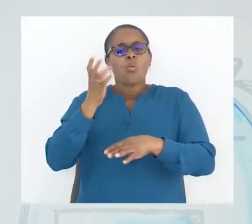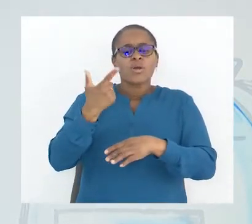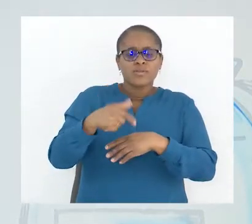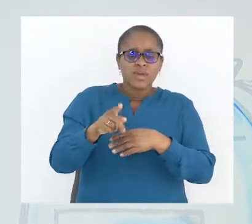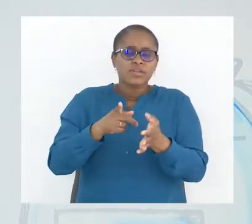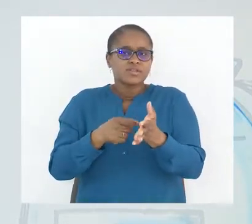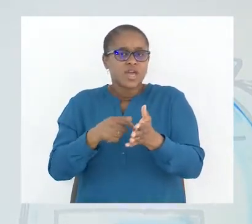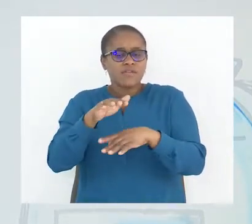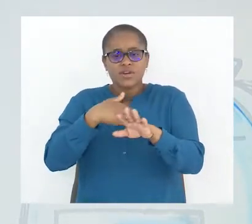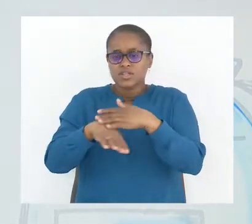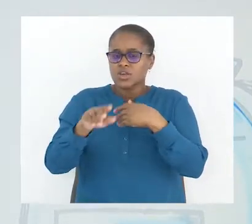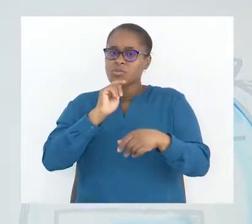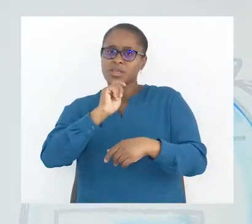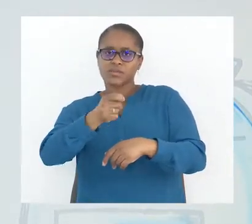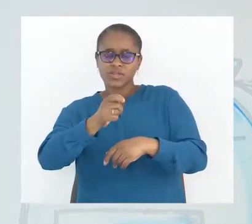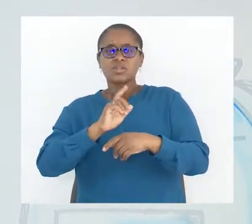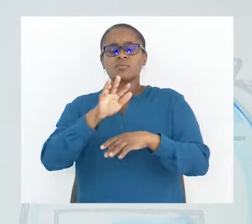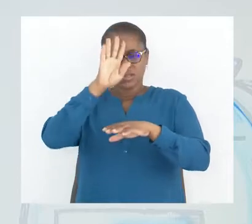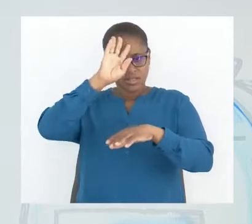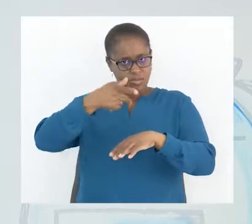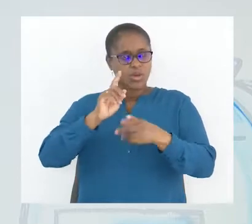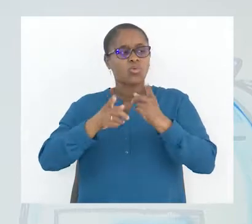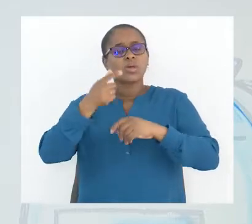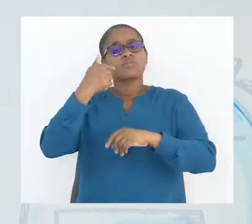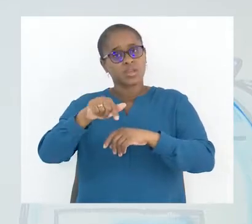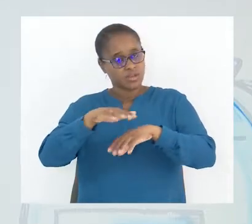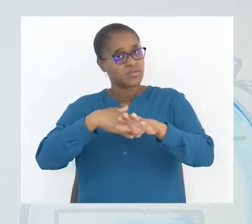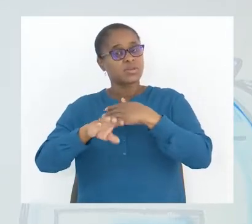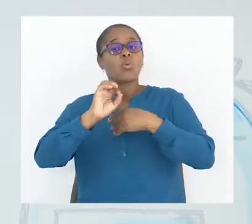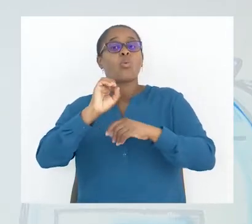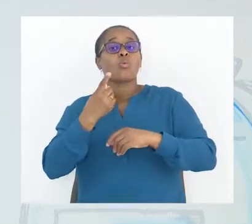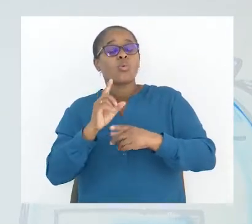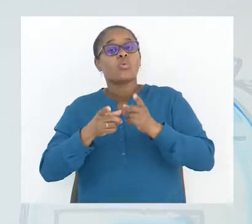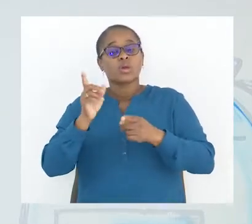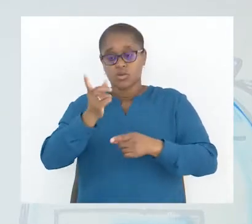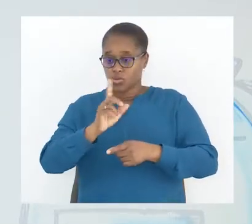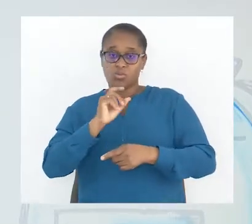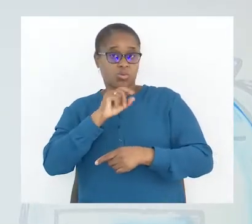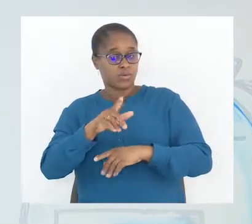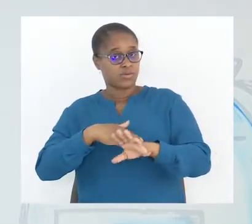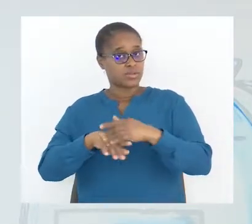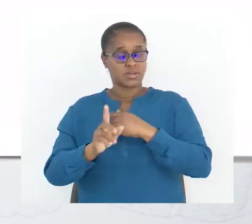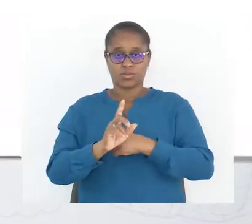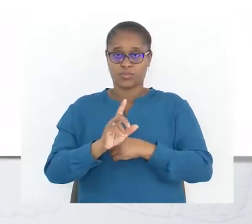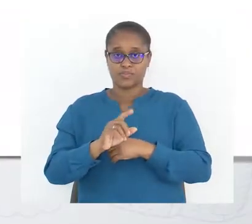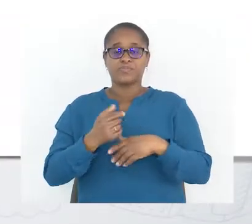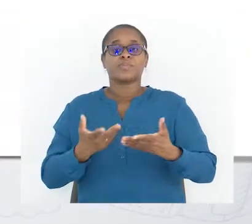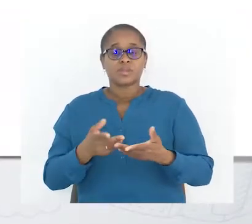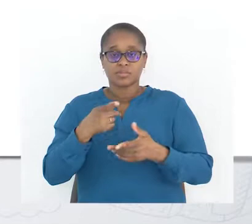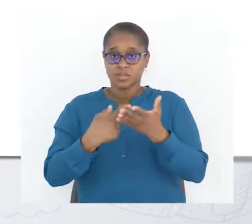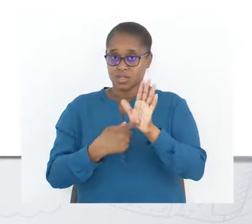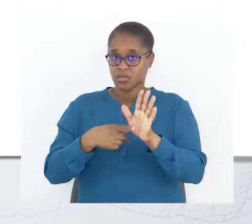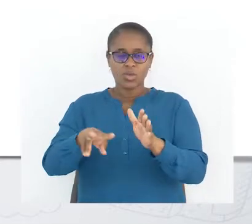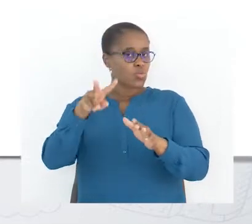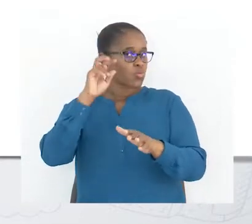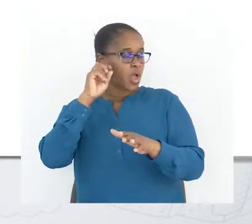tivermos a necessidade de fazer uma entrevista, para saber o que é que devemos fazer e o que é que nós não devemos fazer. Neste caso,